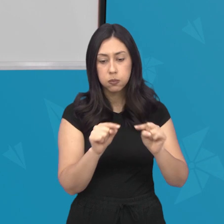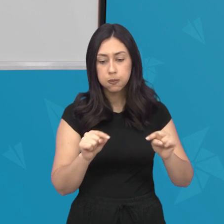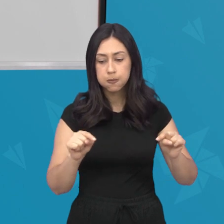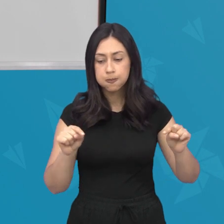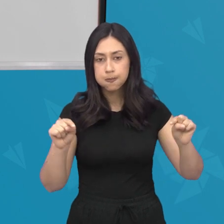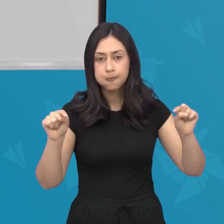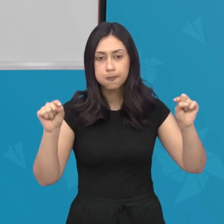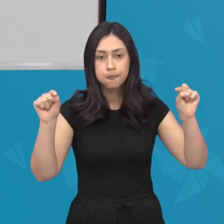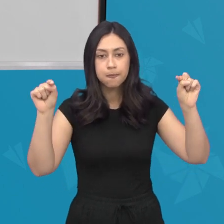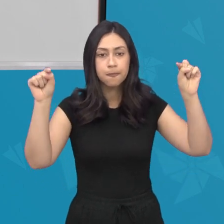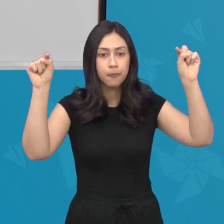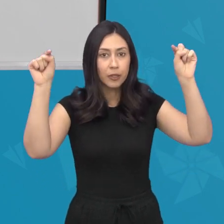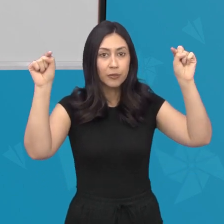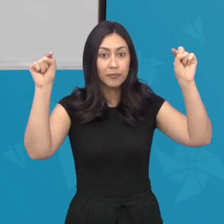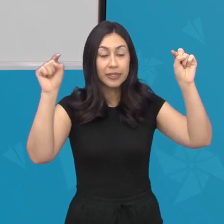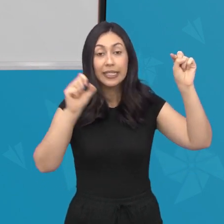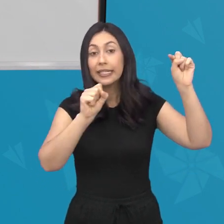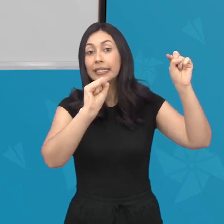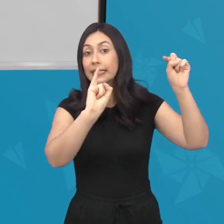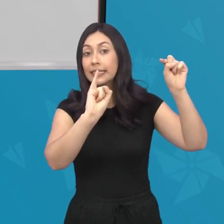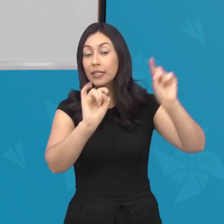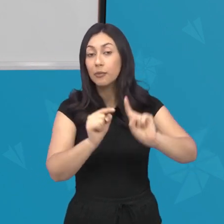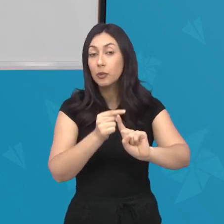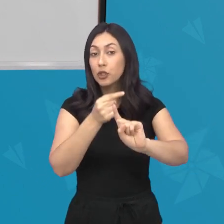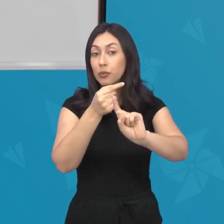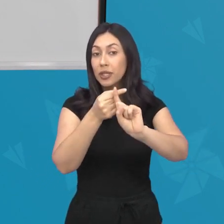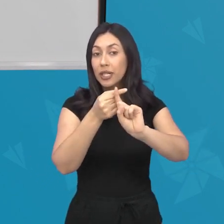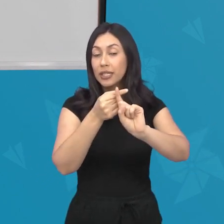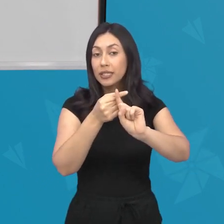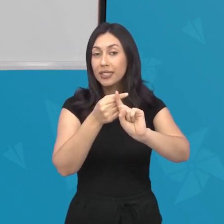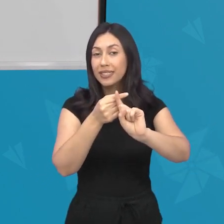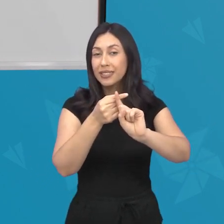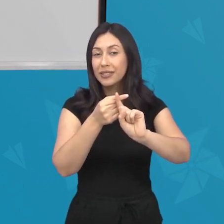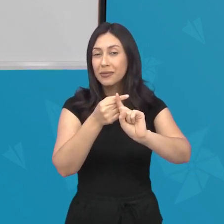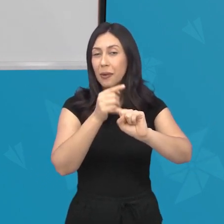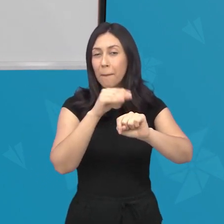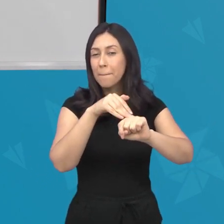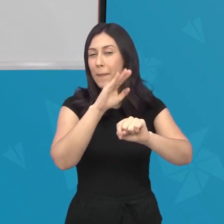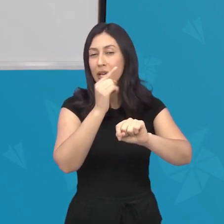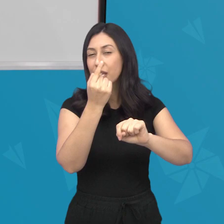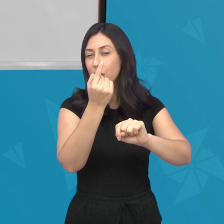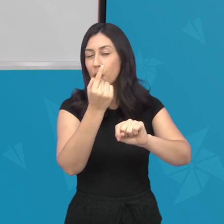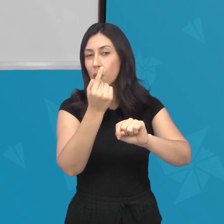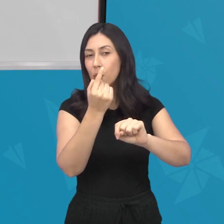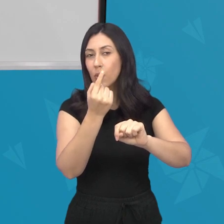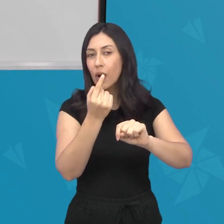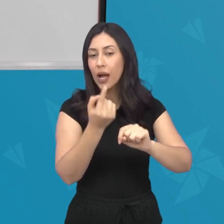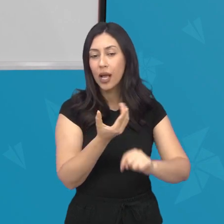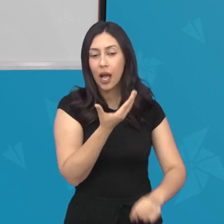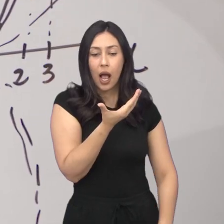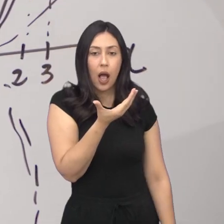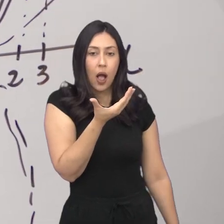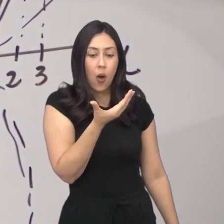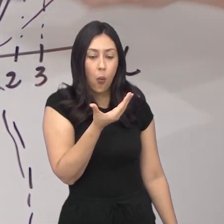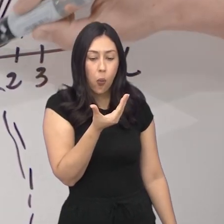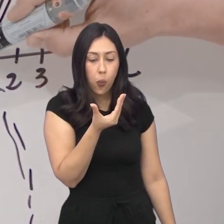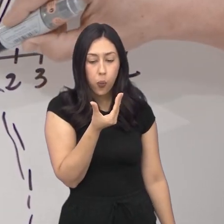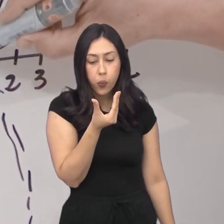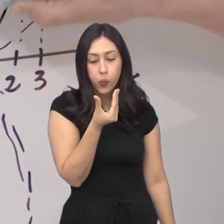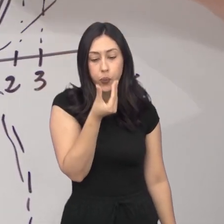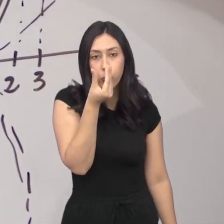Ok? E se a gente multiplicasse por um número maior que 1 aqui, a parábola seria uma parábola mais